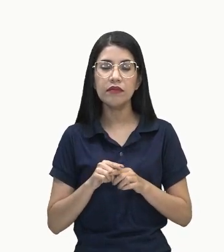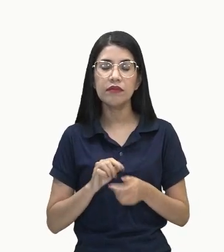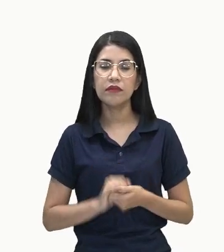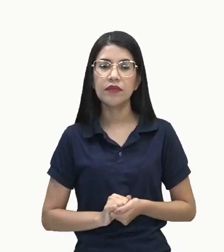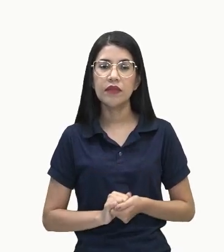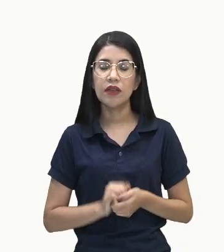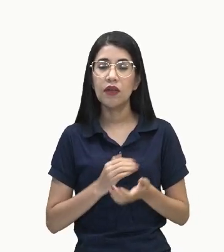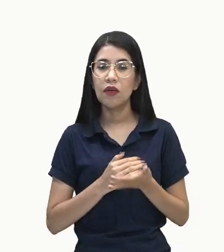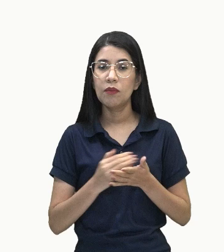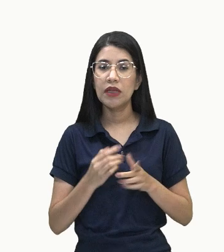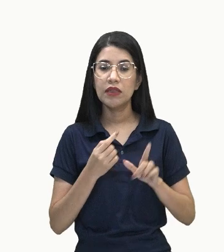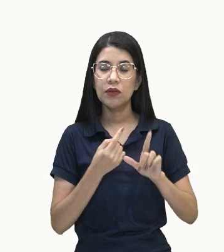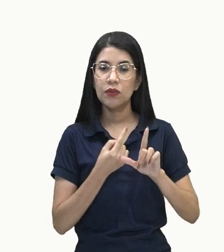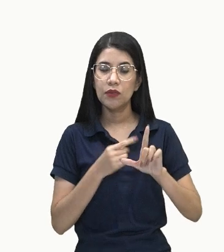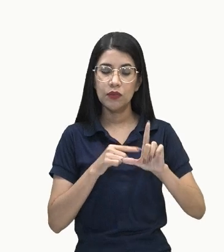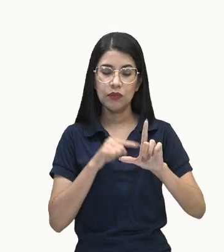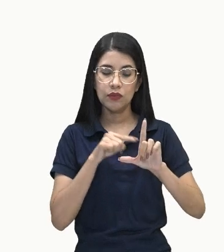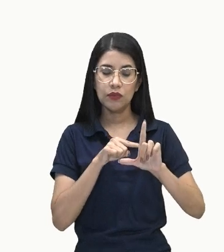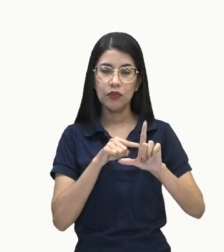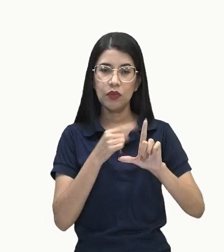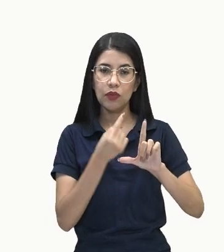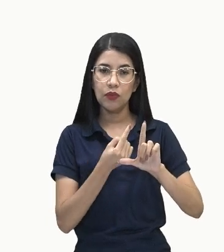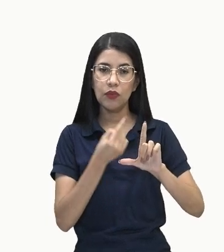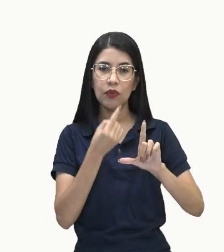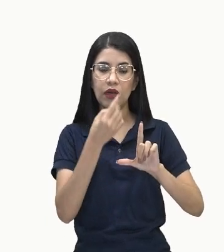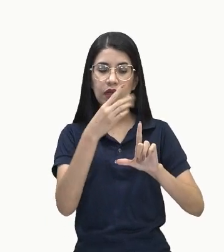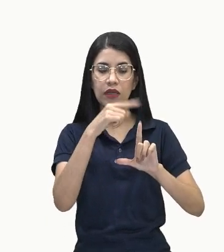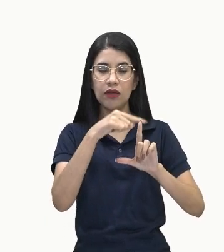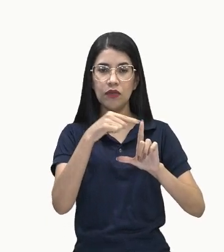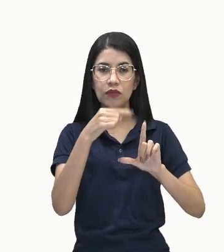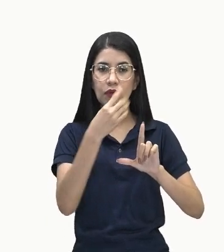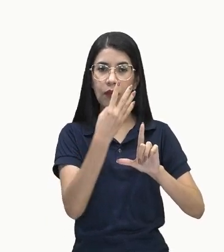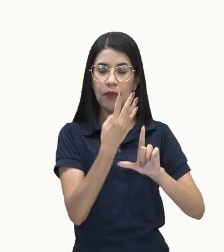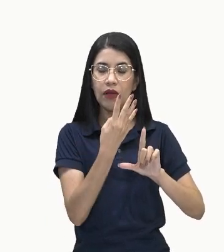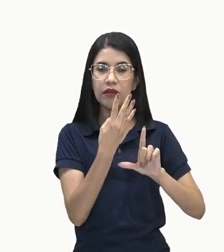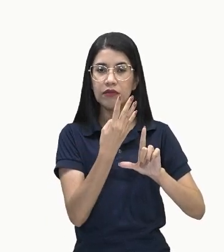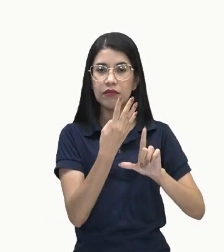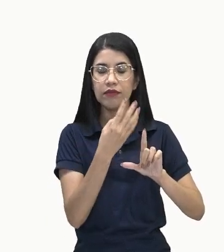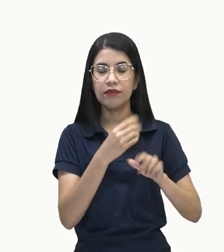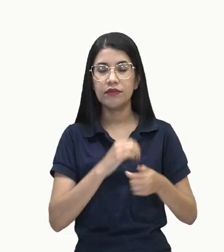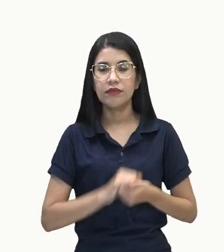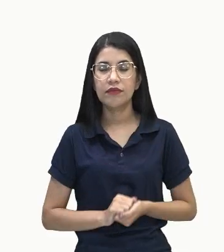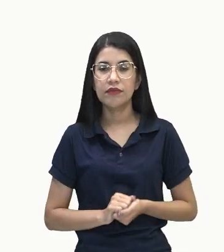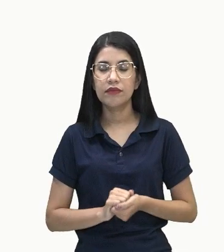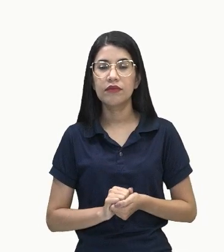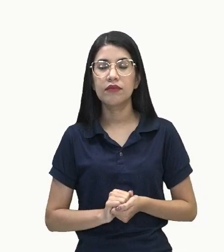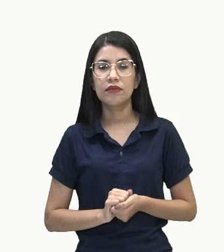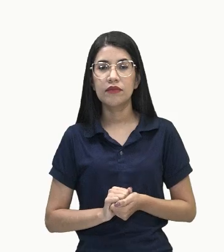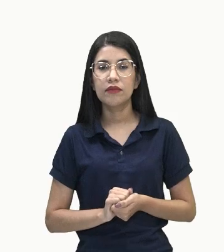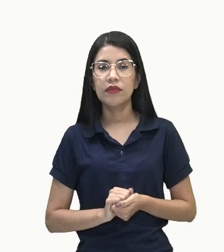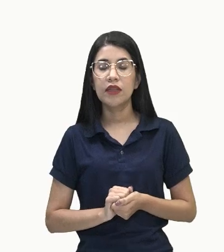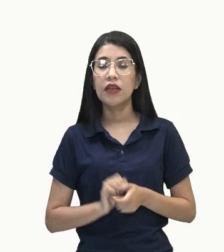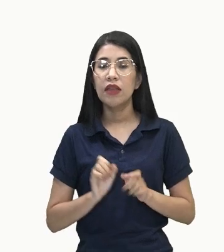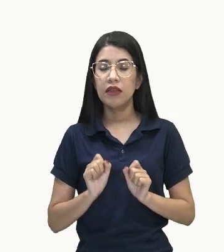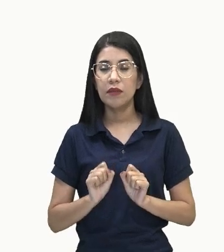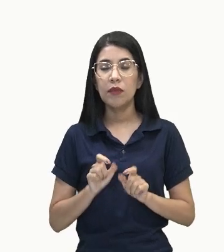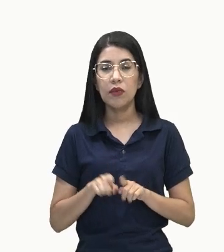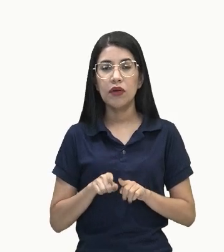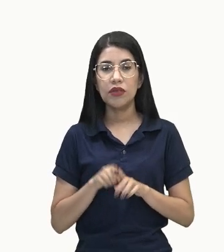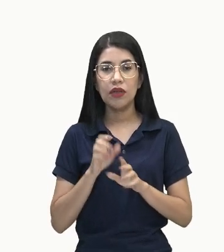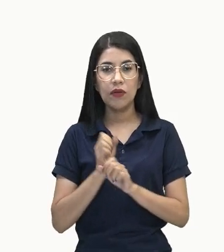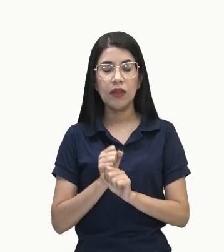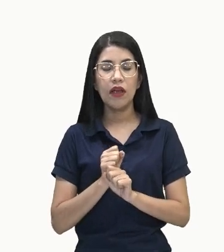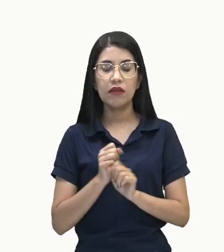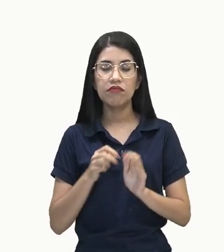ele começou o primeiro ponto no ponto 1 e o último ponto no ponto 4. Ora, a subtração a gente vai fazer